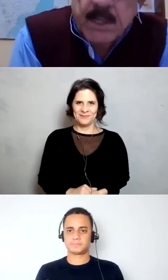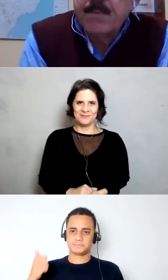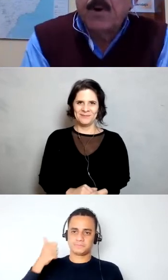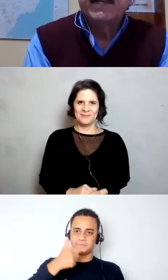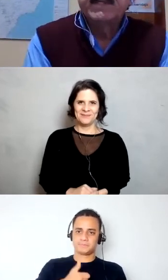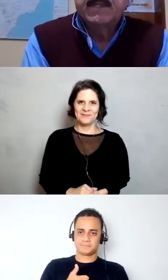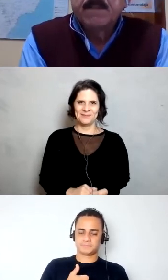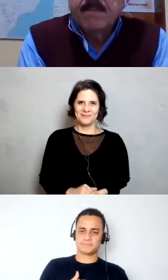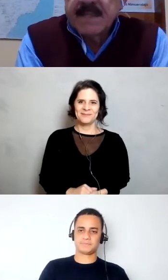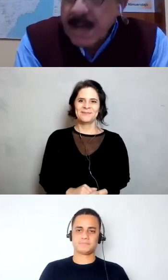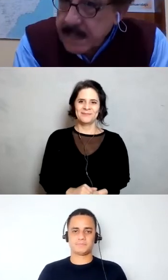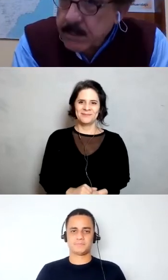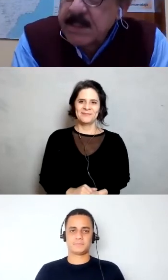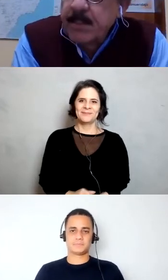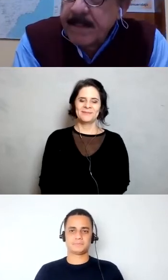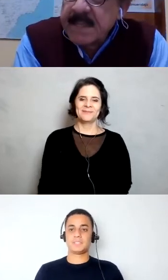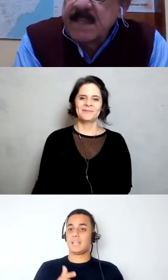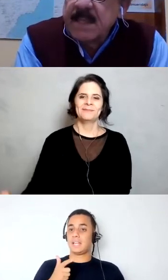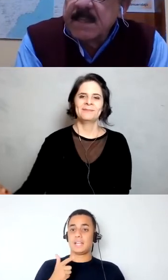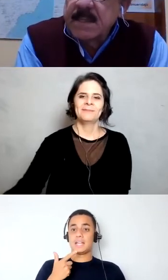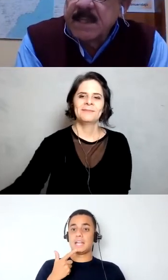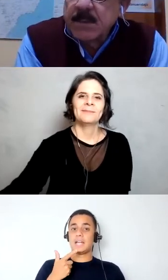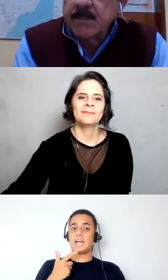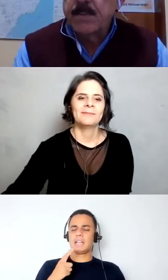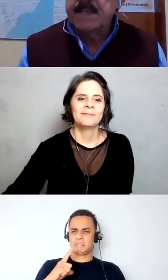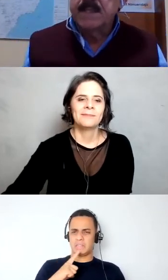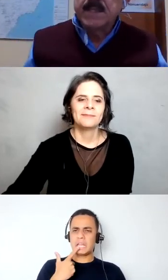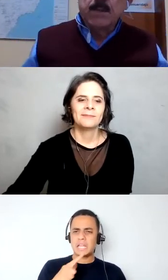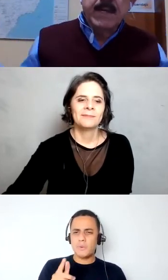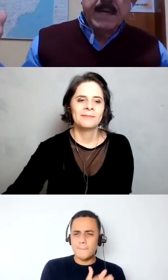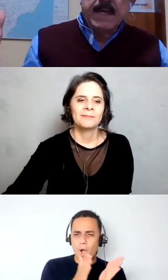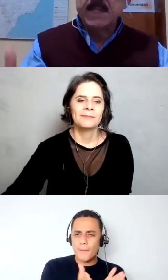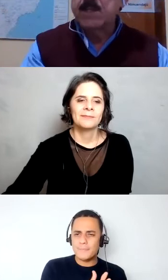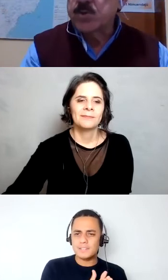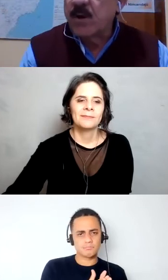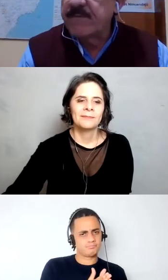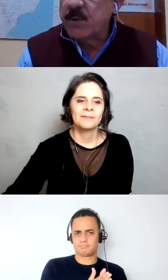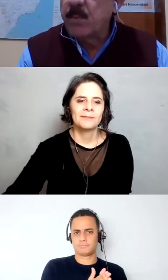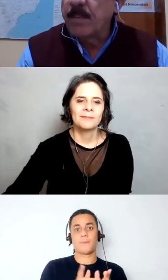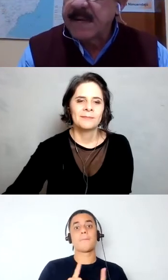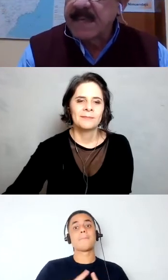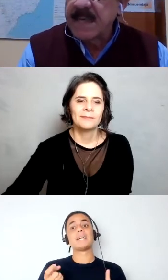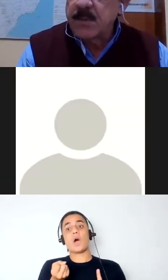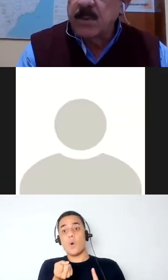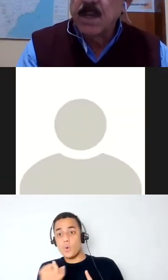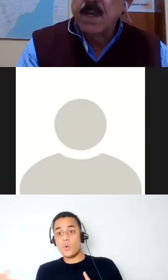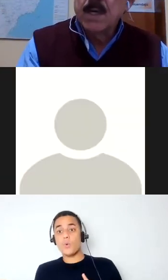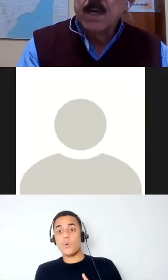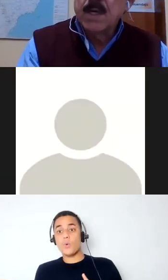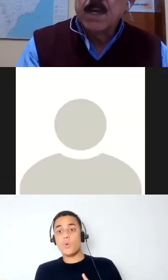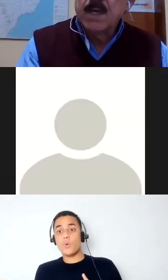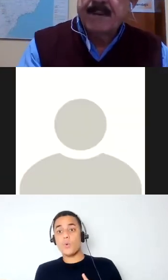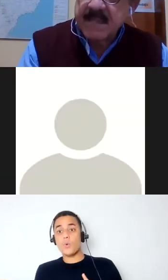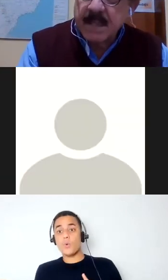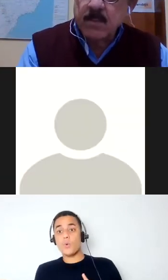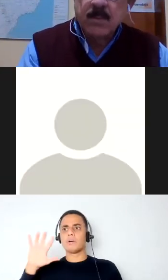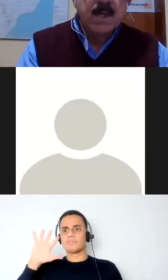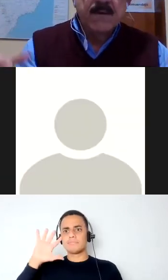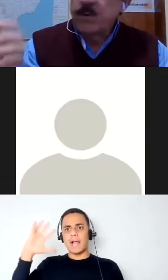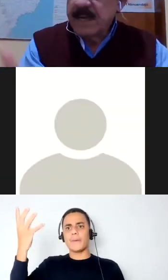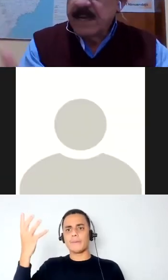médio indígena tem, sim, um vocabulário tão amplo quanto o brasileiro médio, em campos diferentes. Vamos adiante,